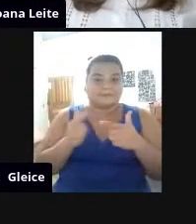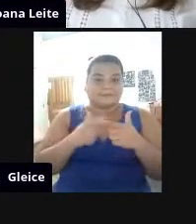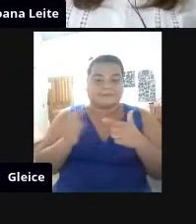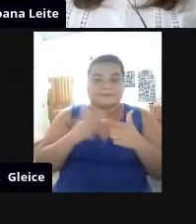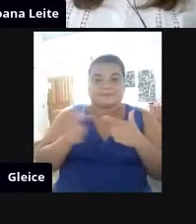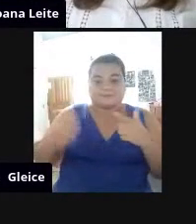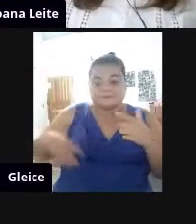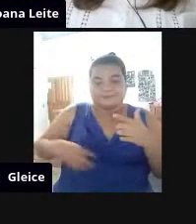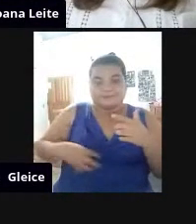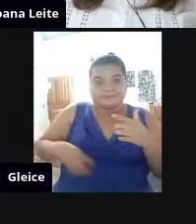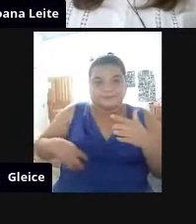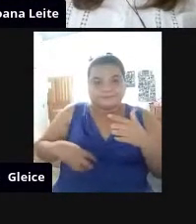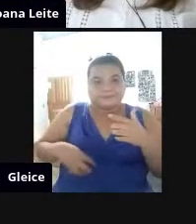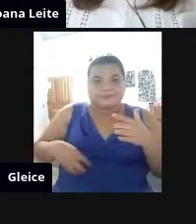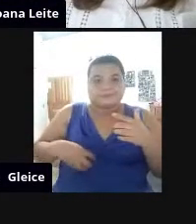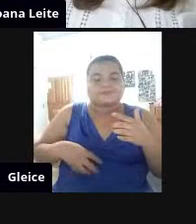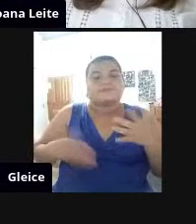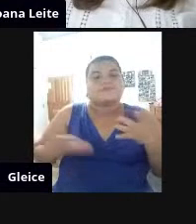aumentada, né,